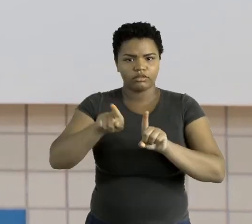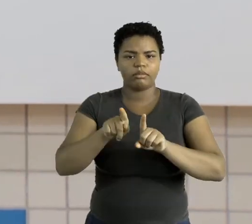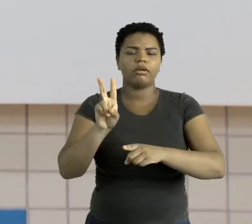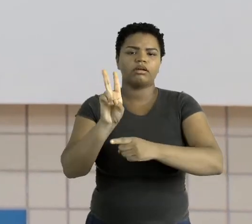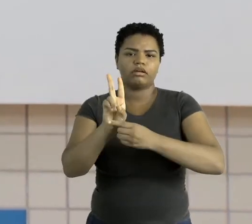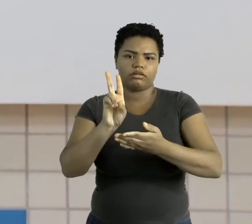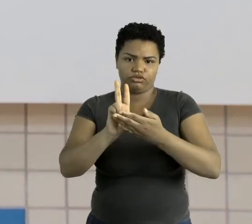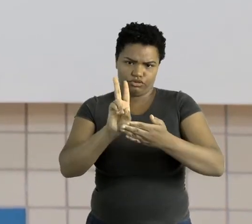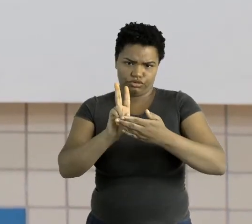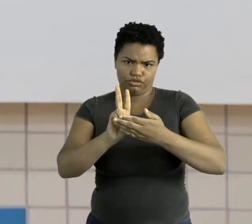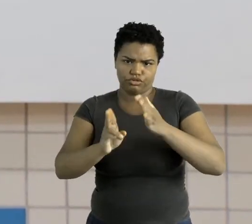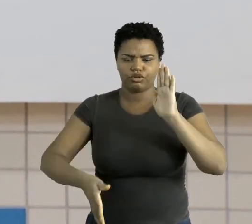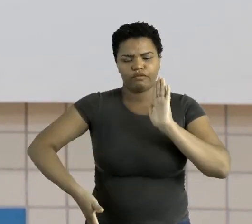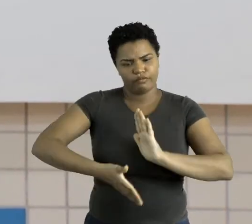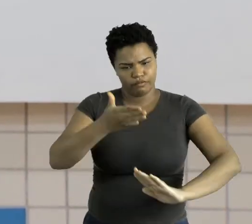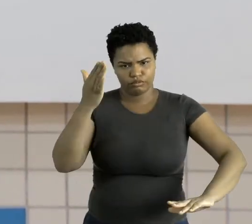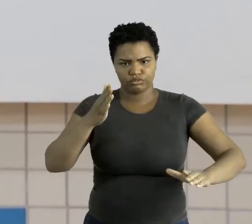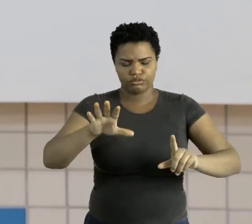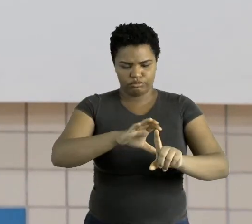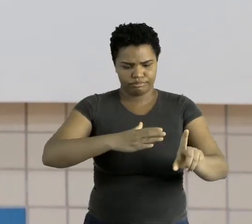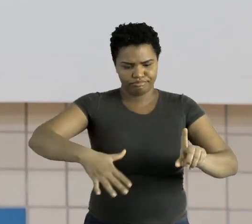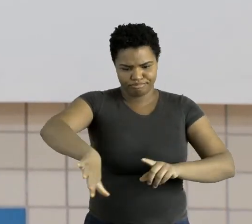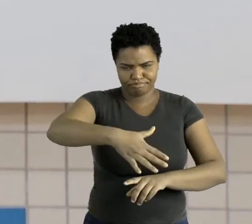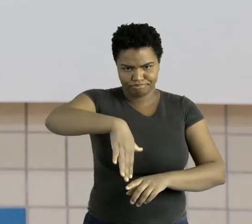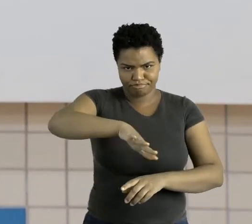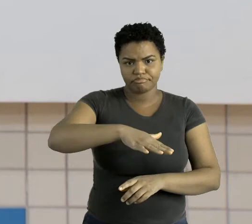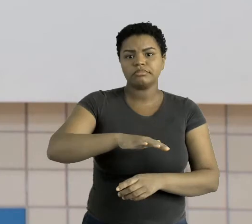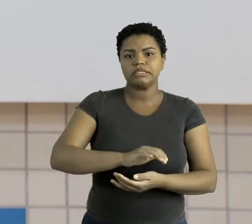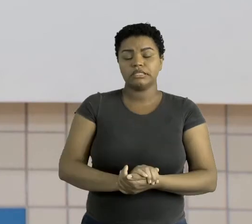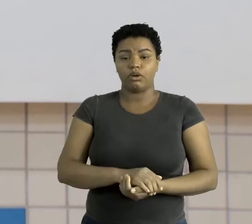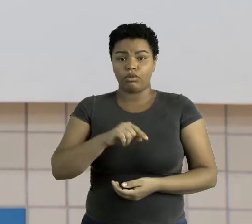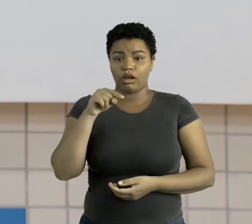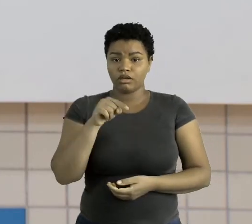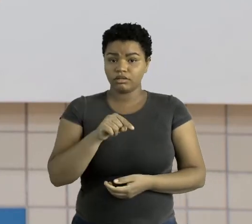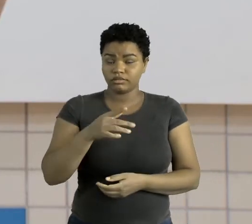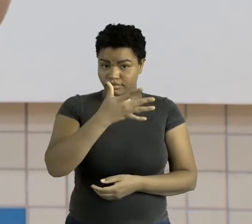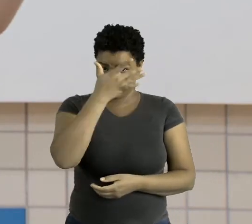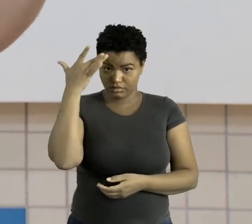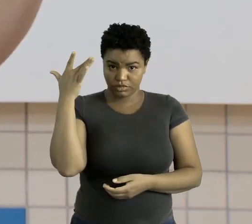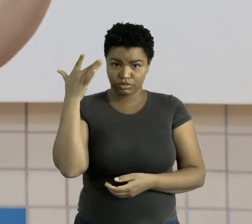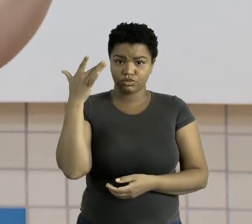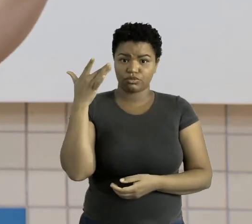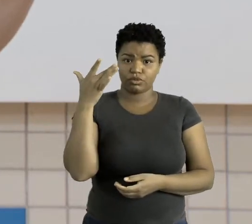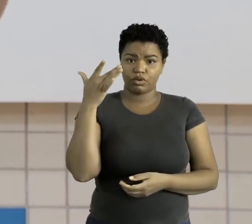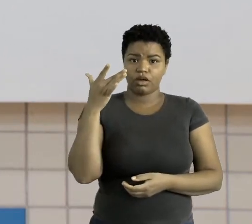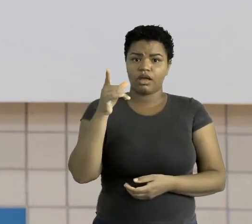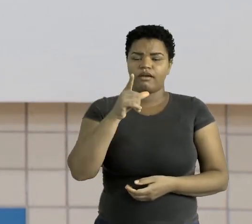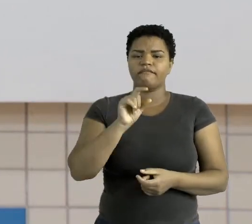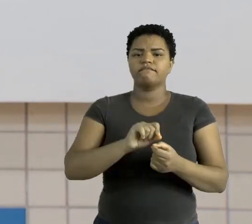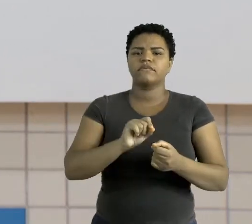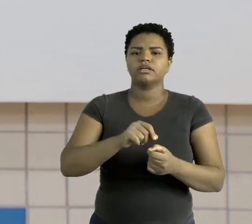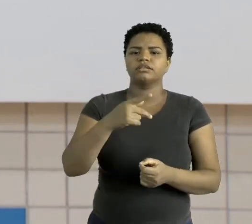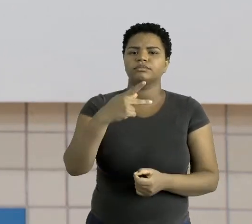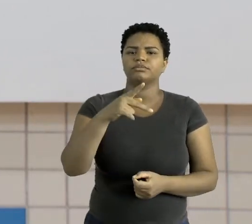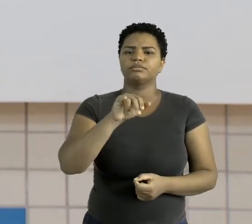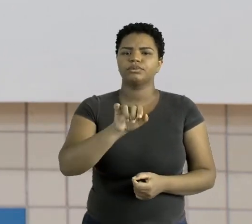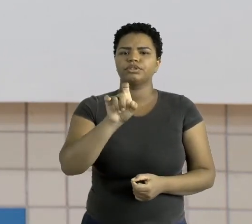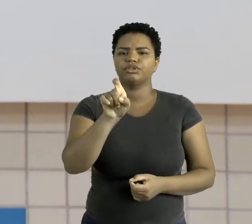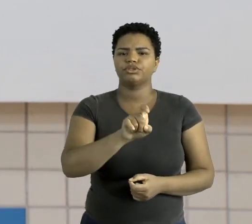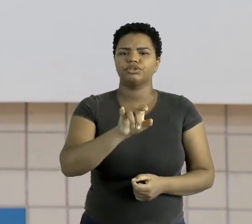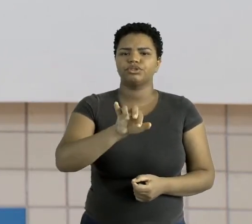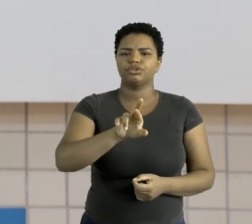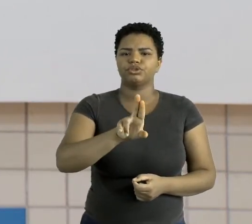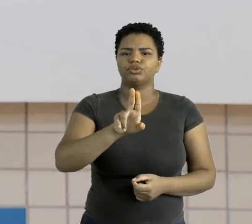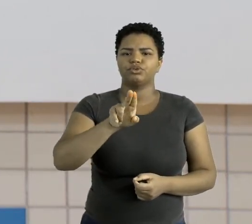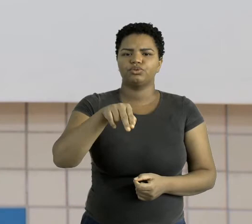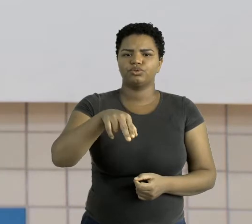quilombos. Então, essas pessoas, elas fazem os pichiruns, que são os